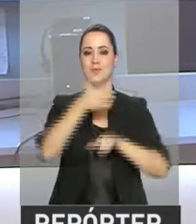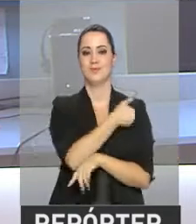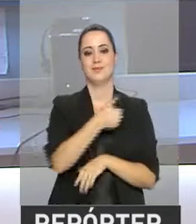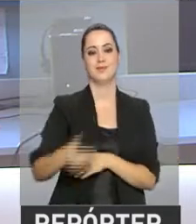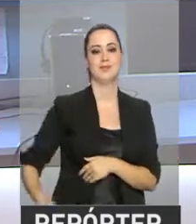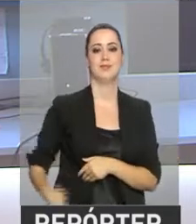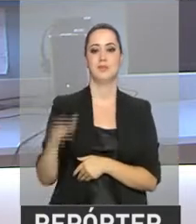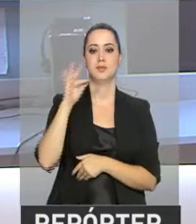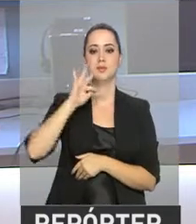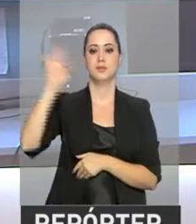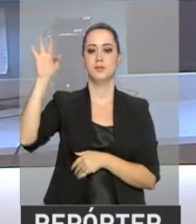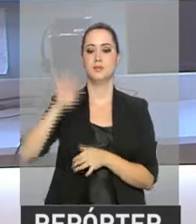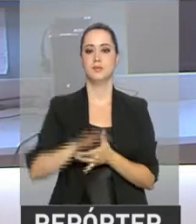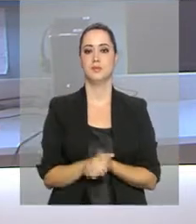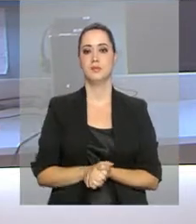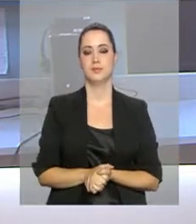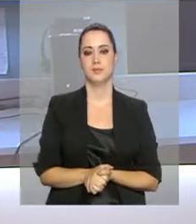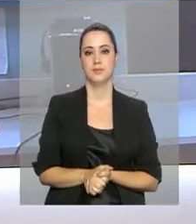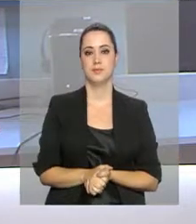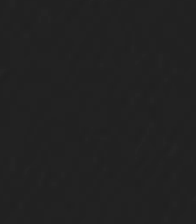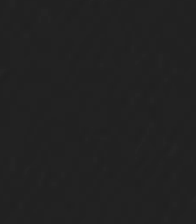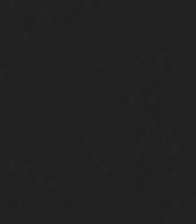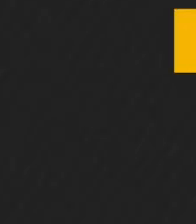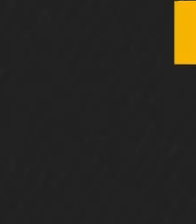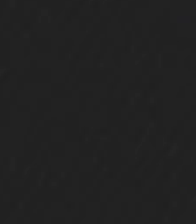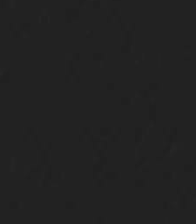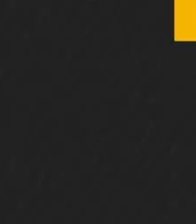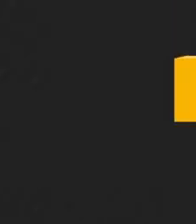a gente aqui na nbr a tv do governo federal